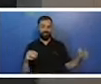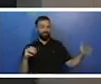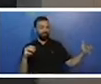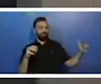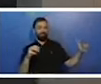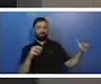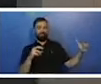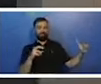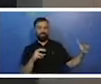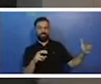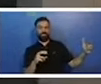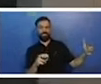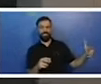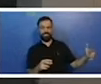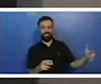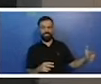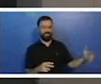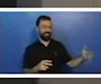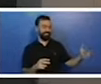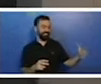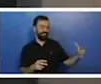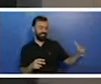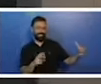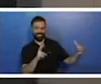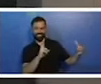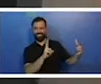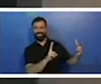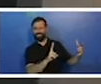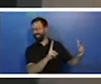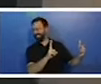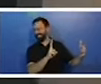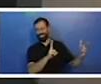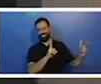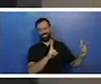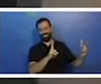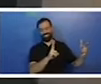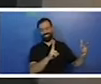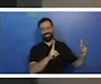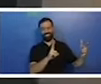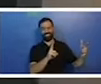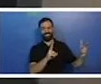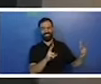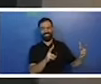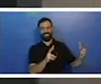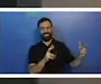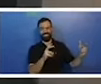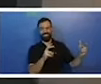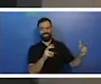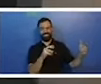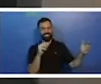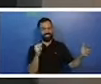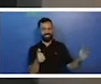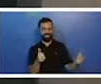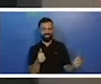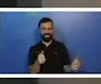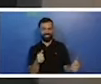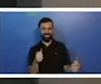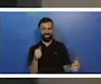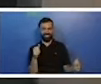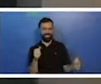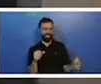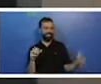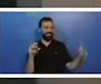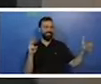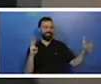oh alô 21 prisão hum Opa me enganei então começou agora